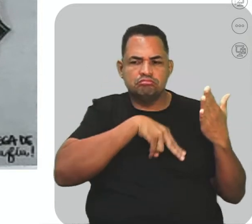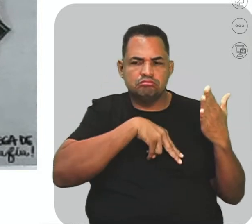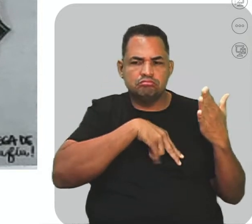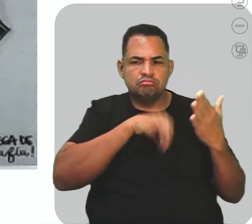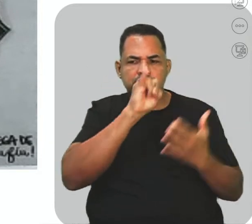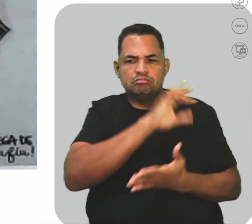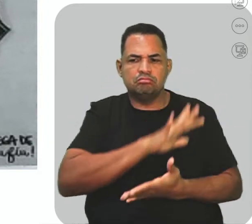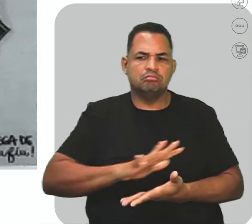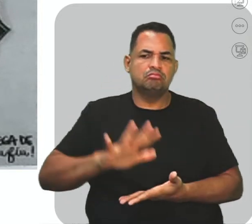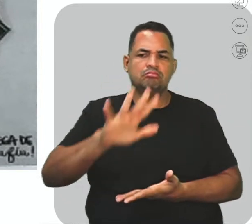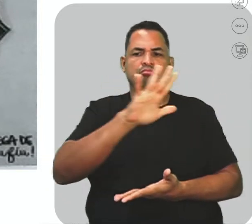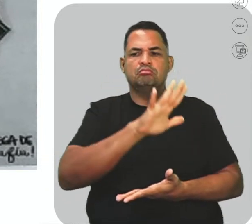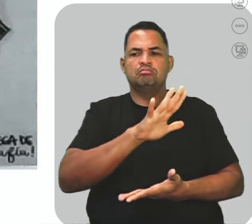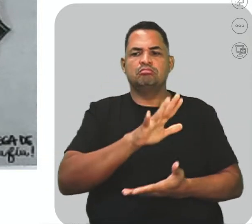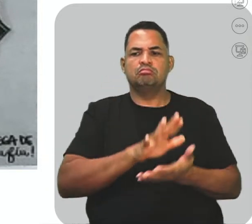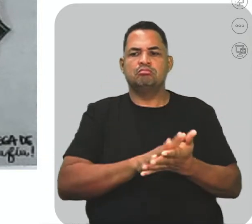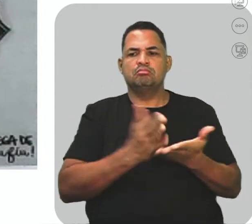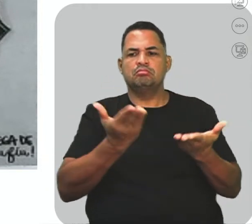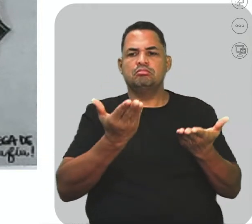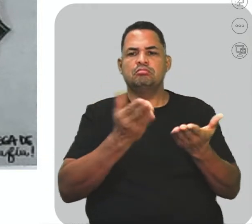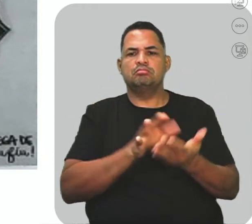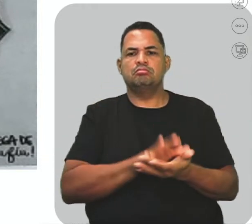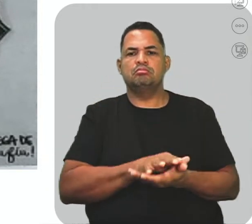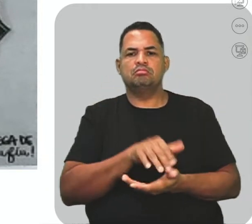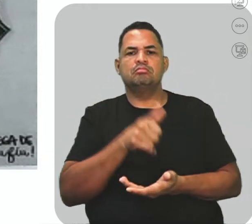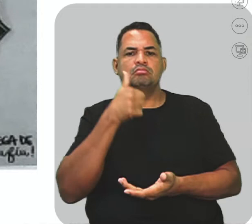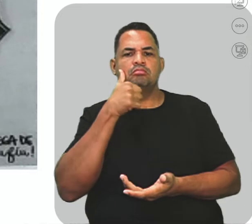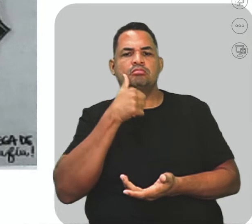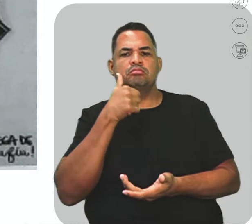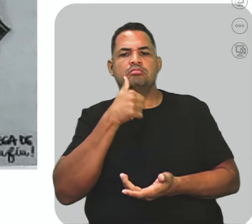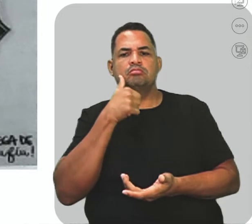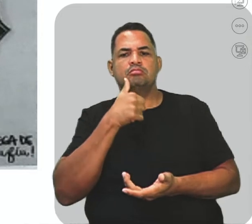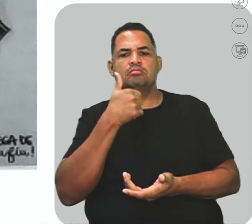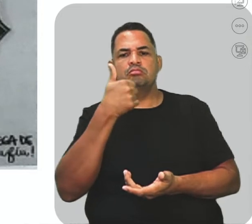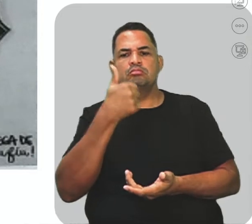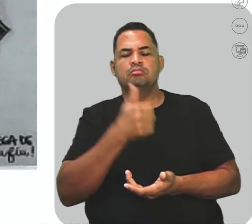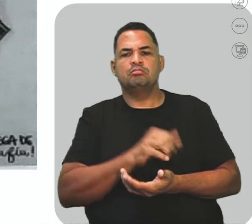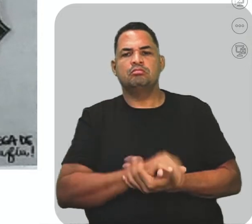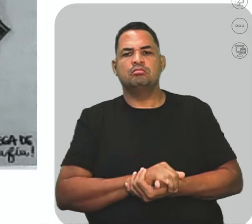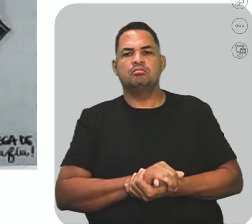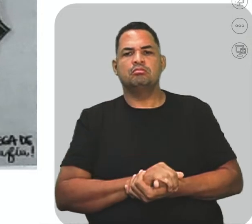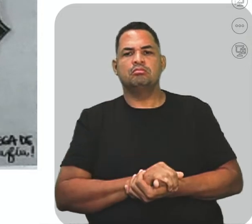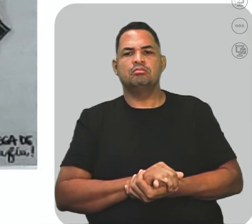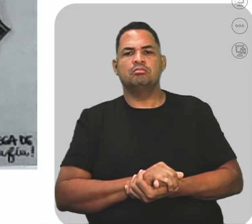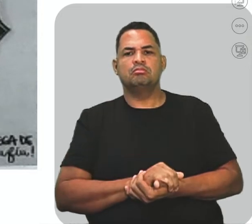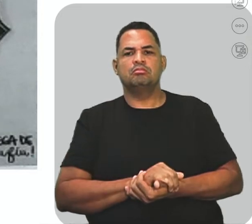imagem? Percebam aí que essa mulher, né, ela está...